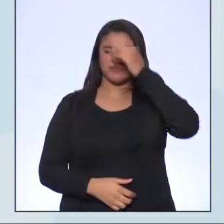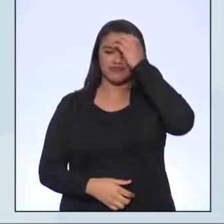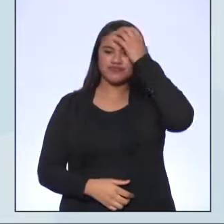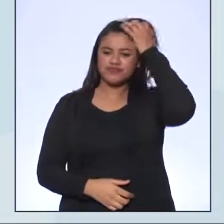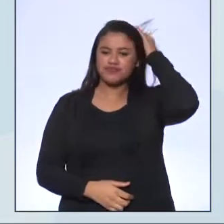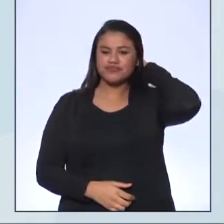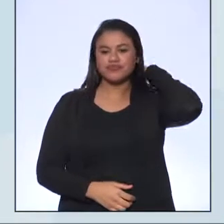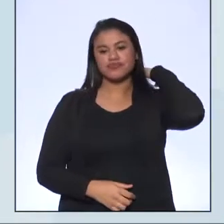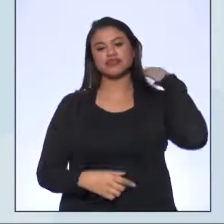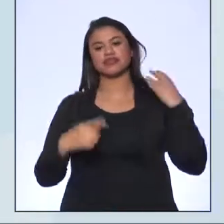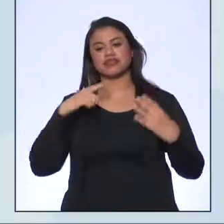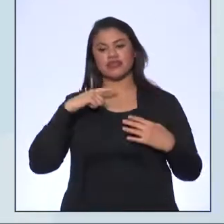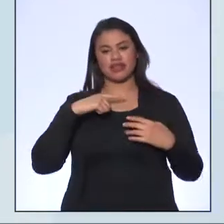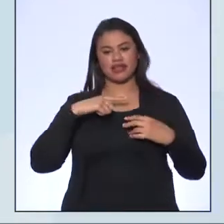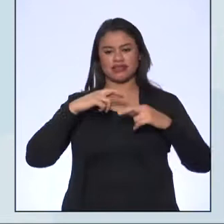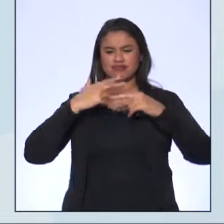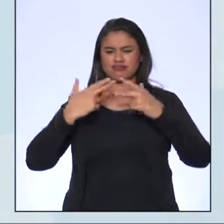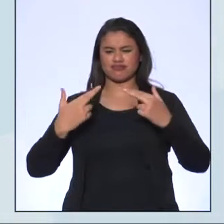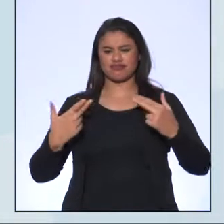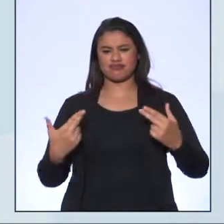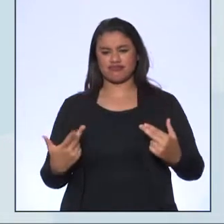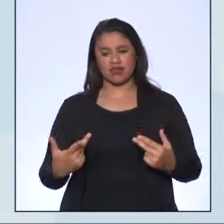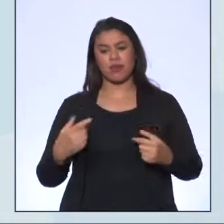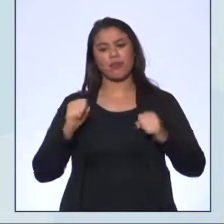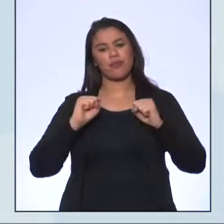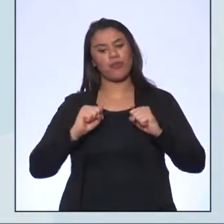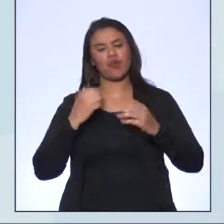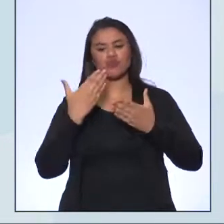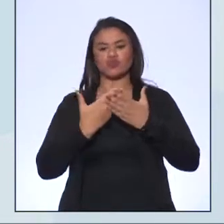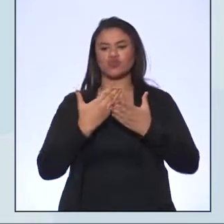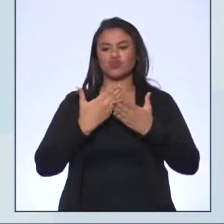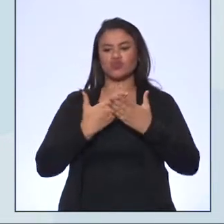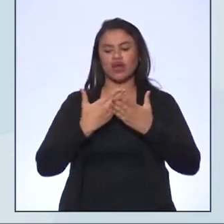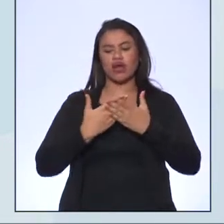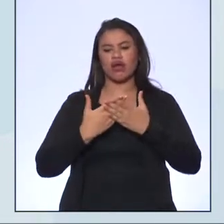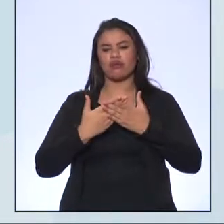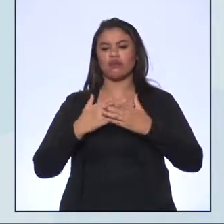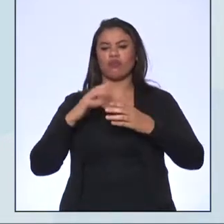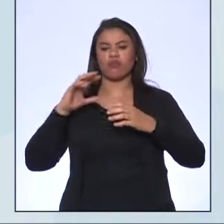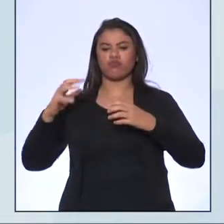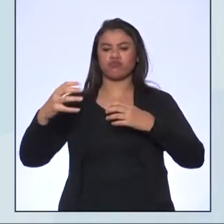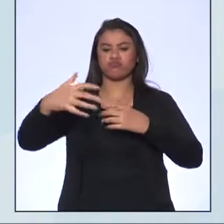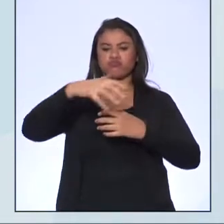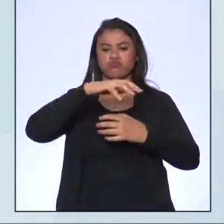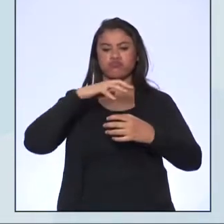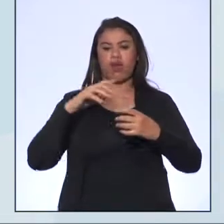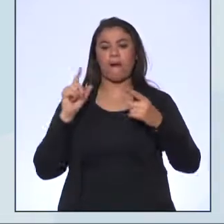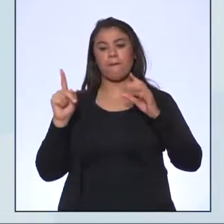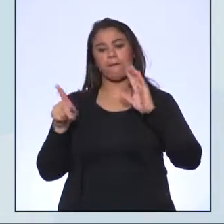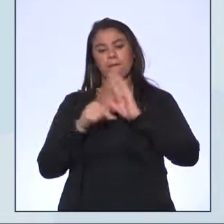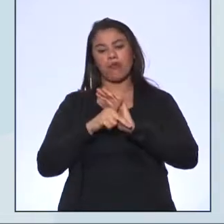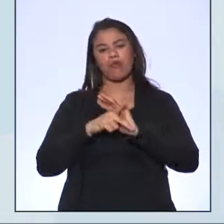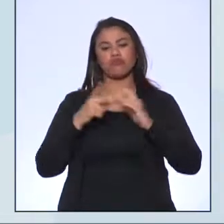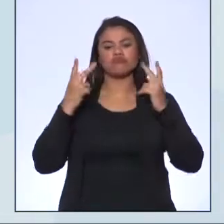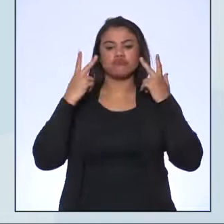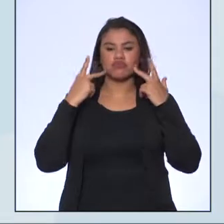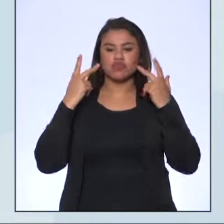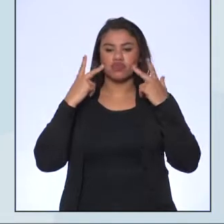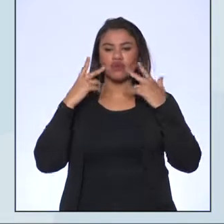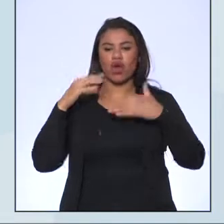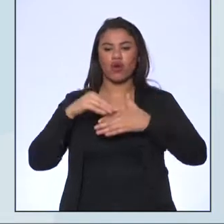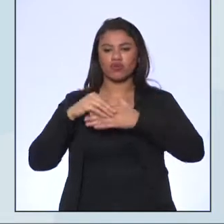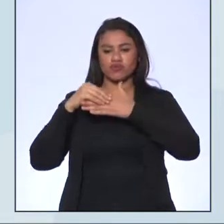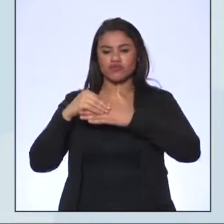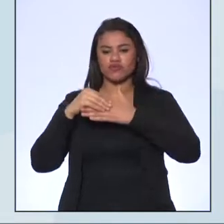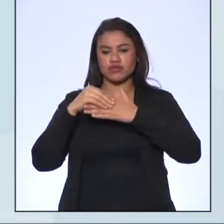por diferentes correntes. A gente pode estudar os continentes a partir dos seus aspectos naturais e físicos,